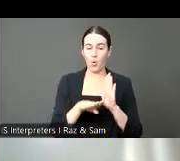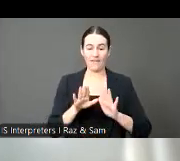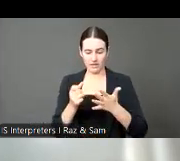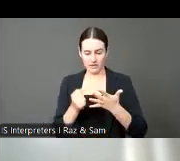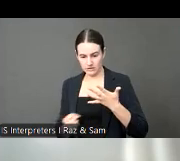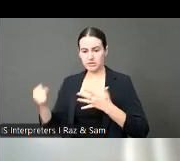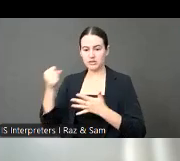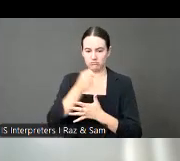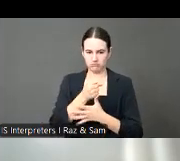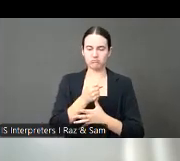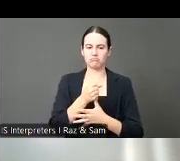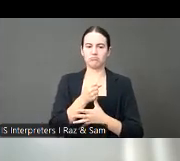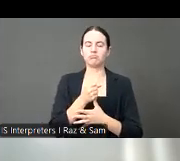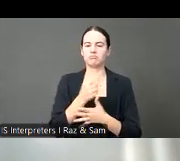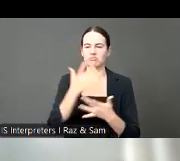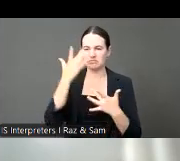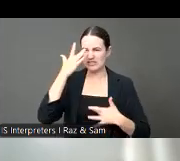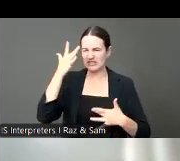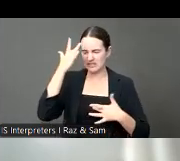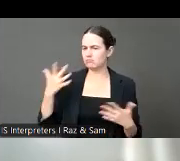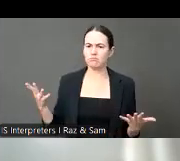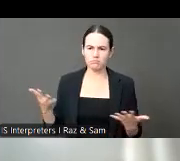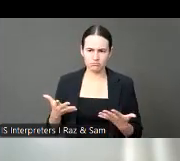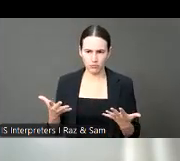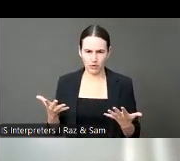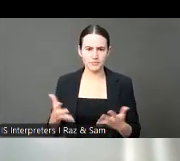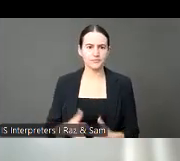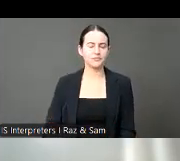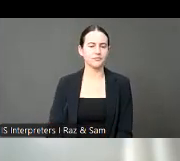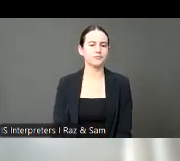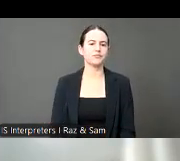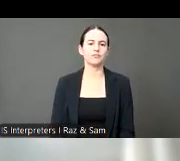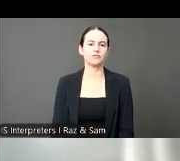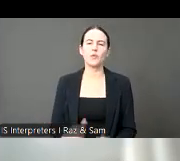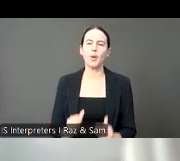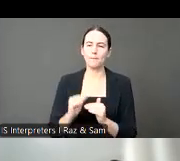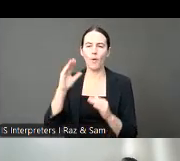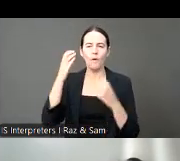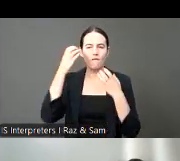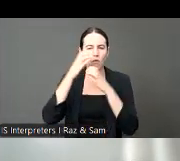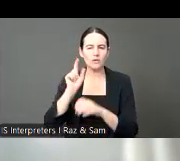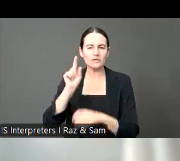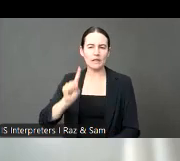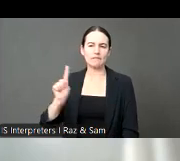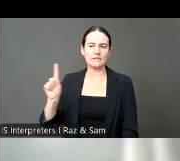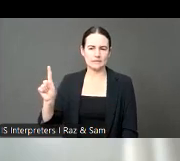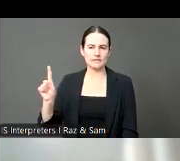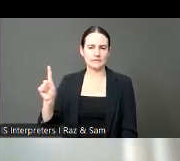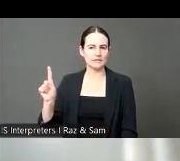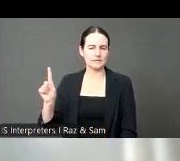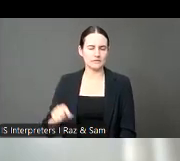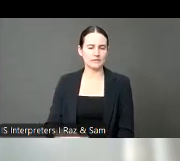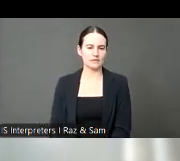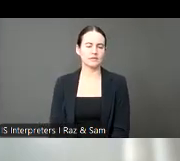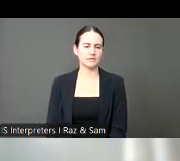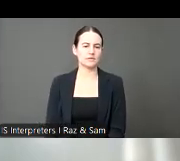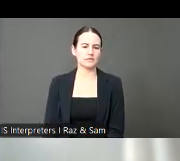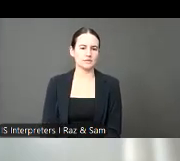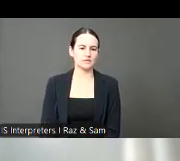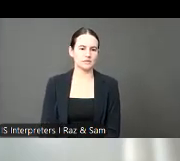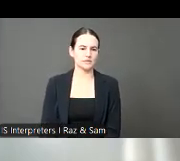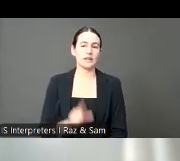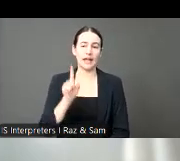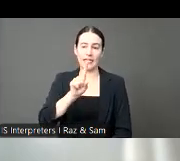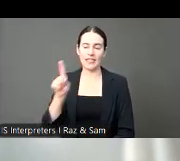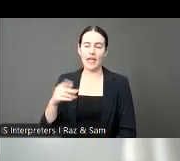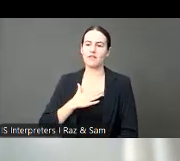foca na eliminação com problema de saúde pública de 11 doenças e a eliminação da transmissão vertical de 5 infecções. Dentre essas